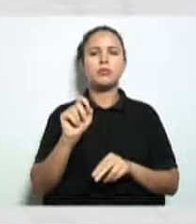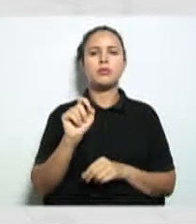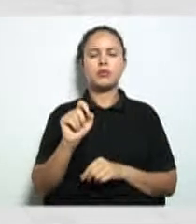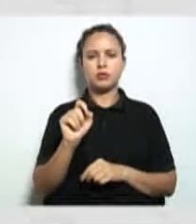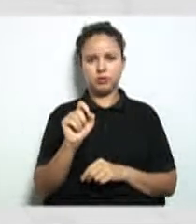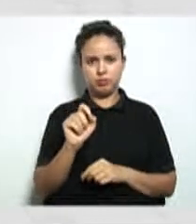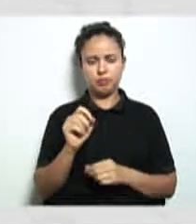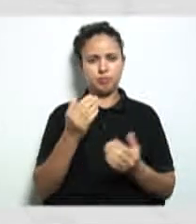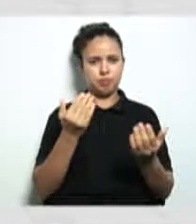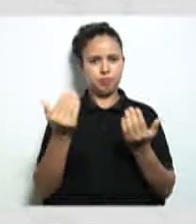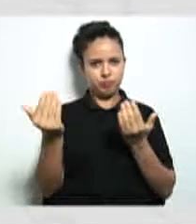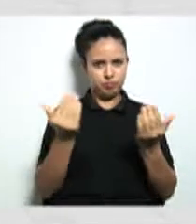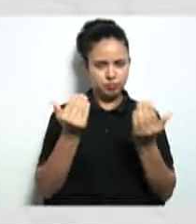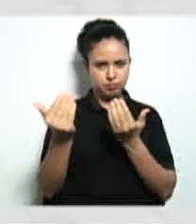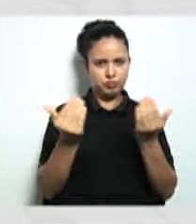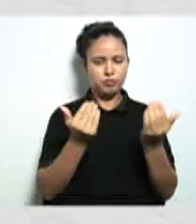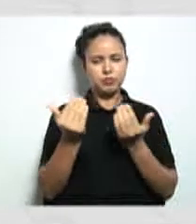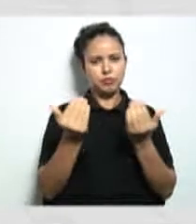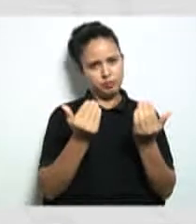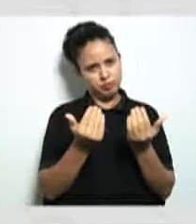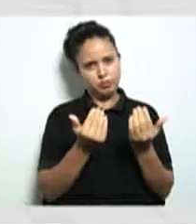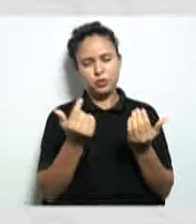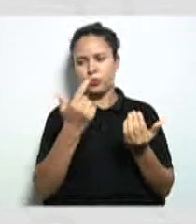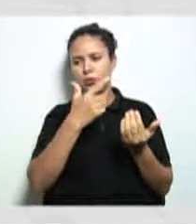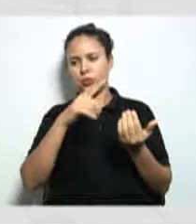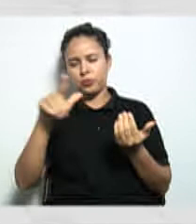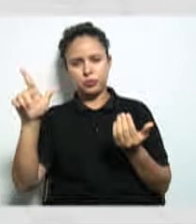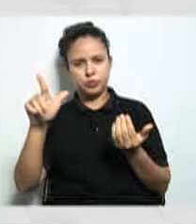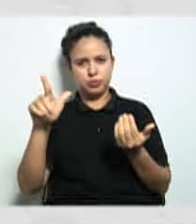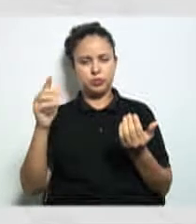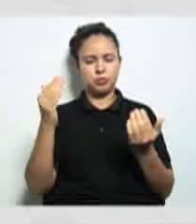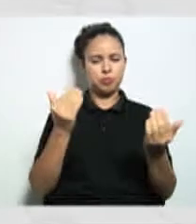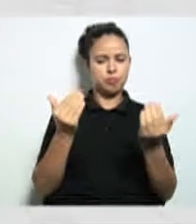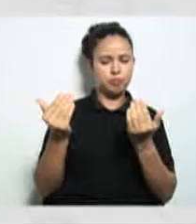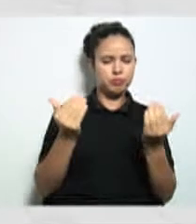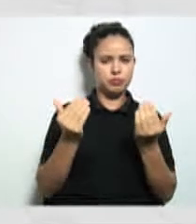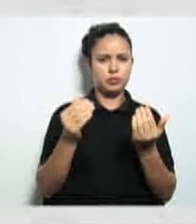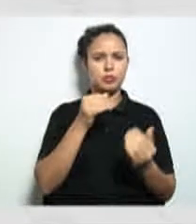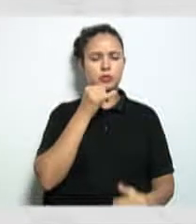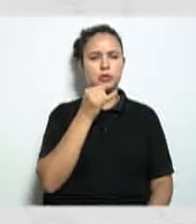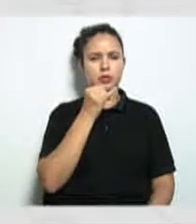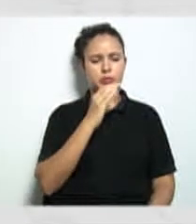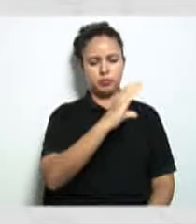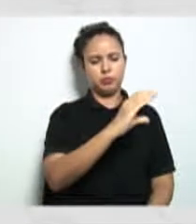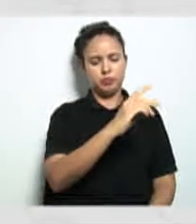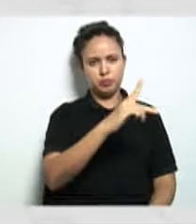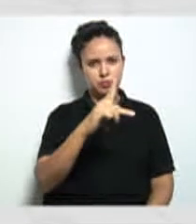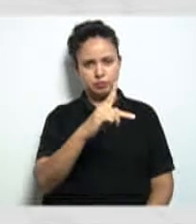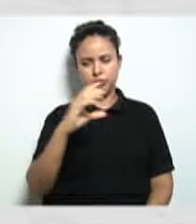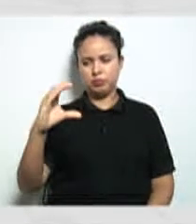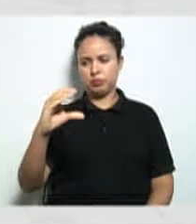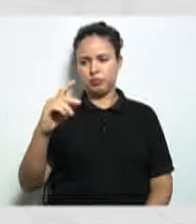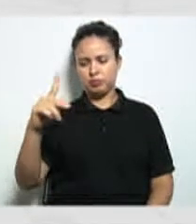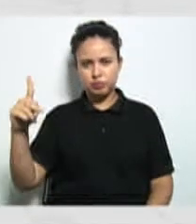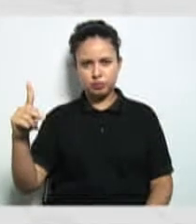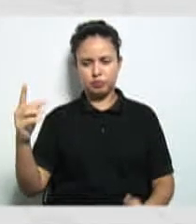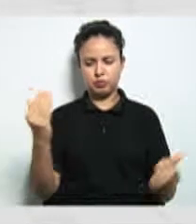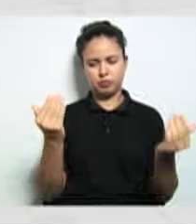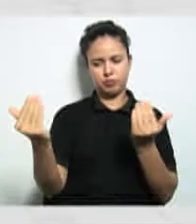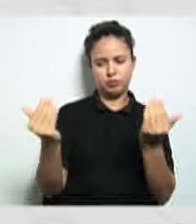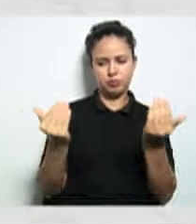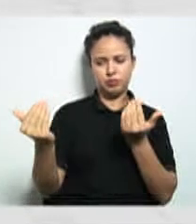geralmente em uma relação a outro fenômeno ou processo. Vou comparar duas cooperativas de crédito, vou comparar